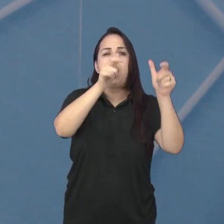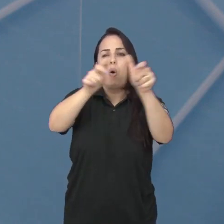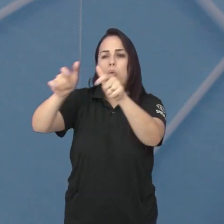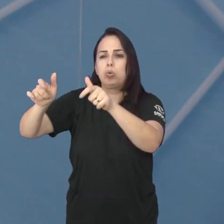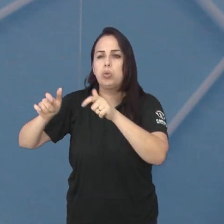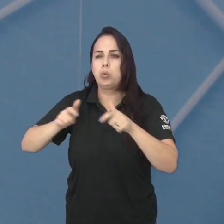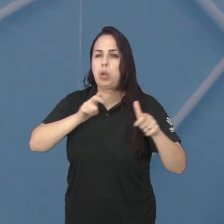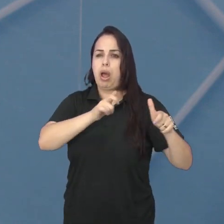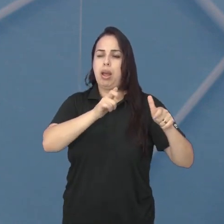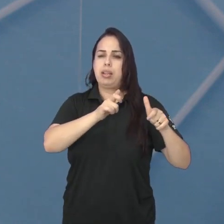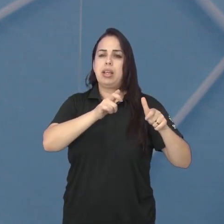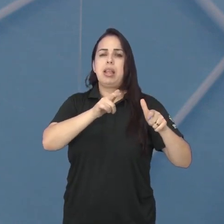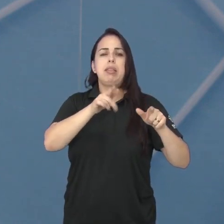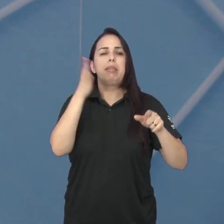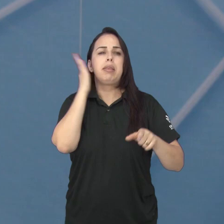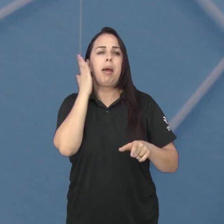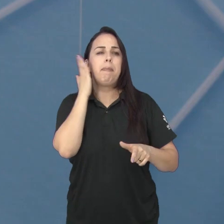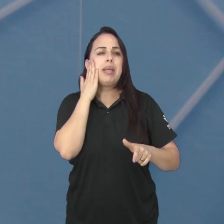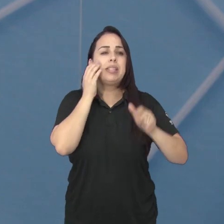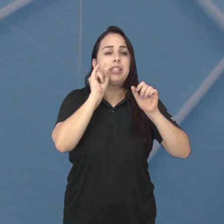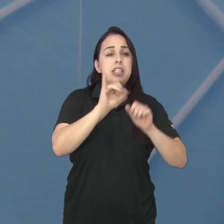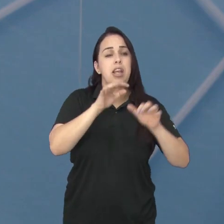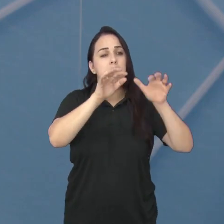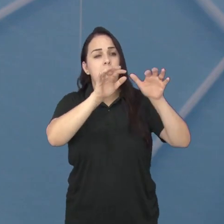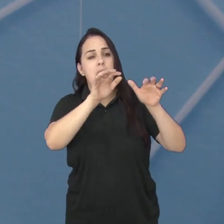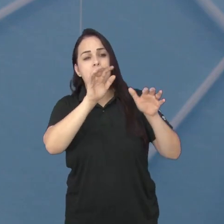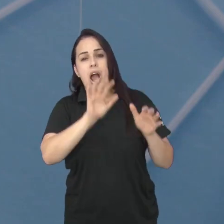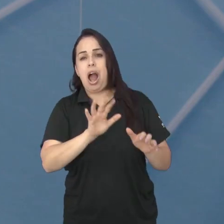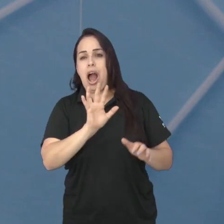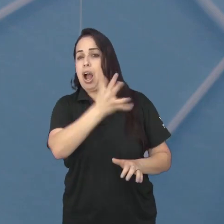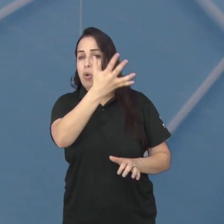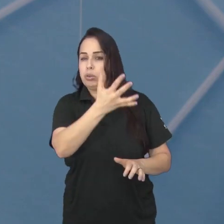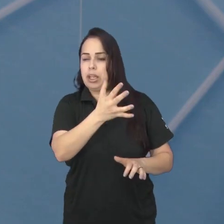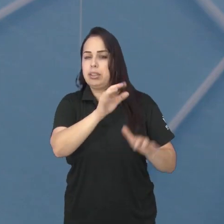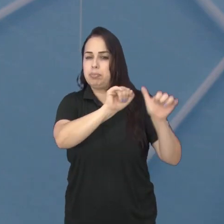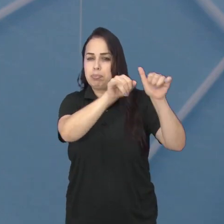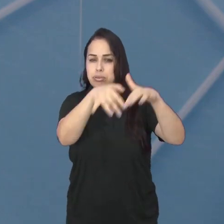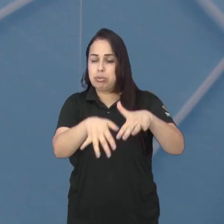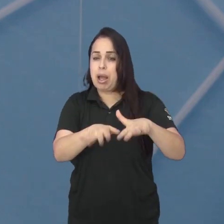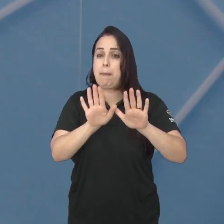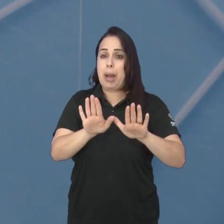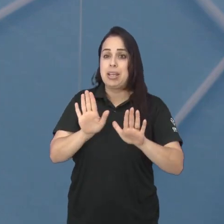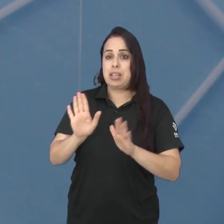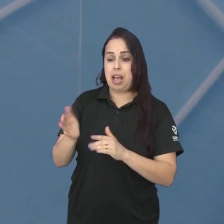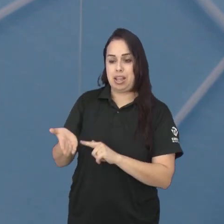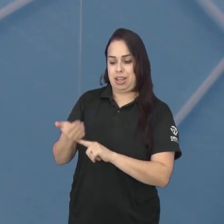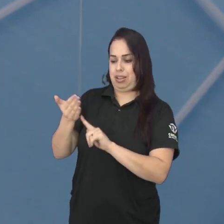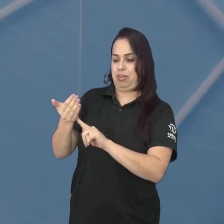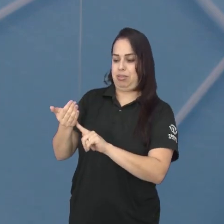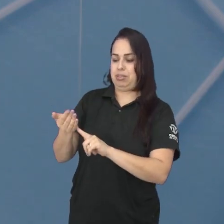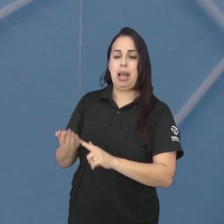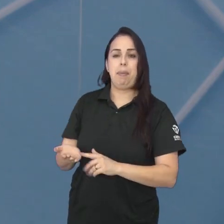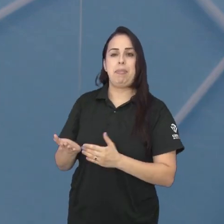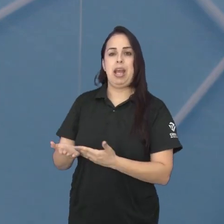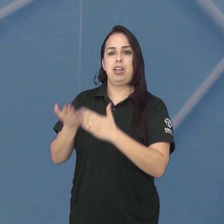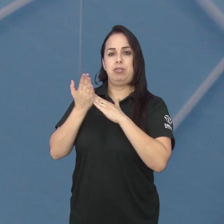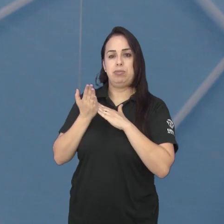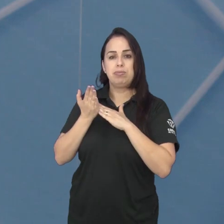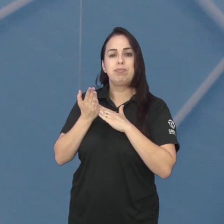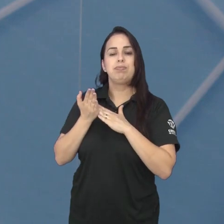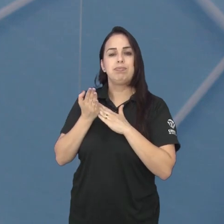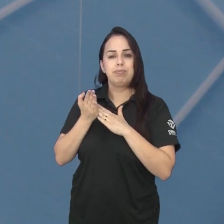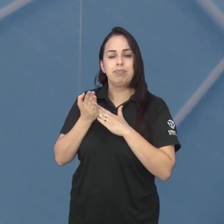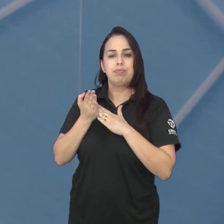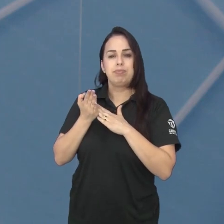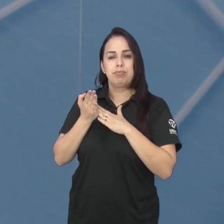a cidade, conhecer as vulnerabilidades desses locais. Então, com a tecnologia, você agrega essa força,